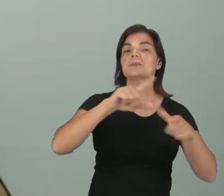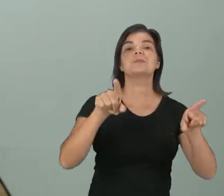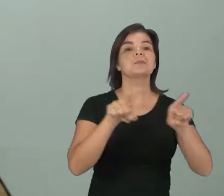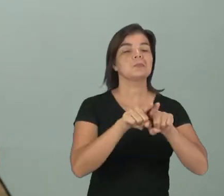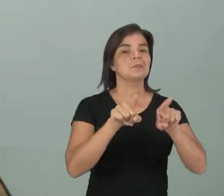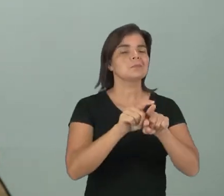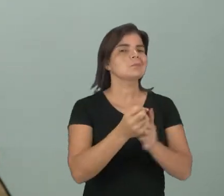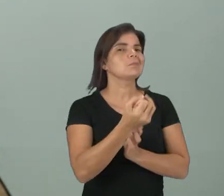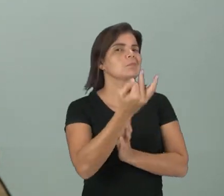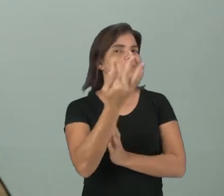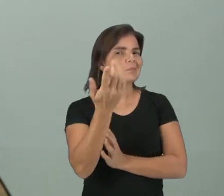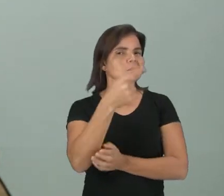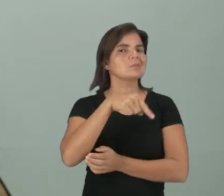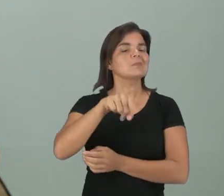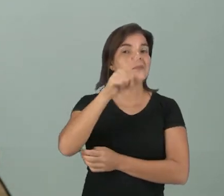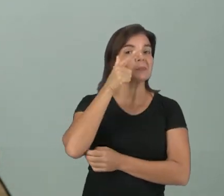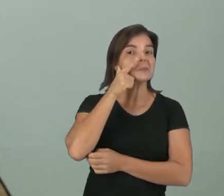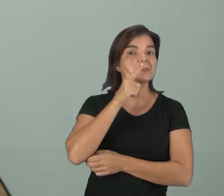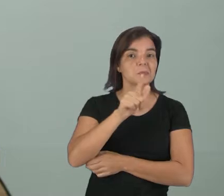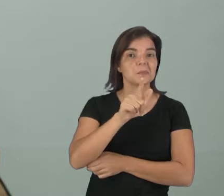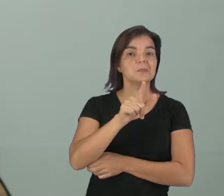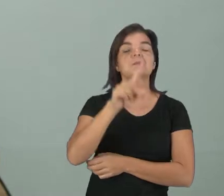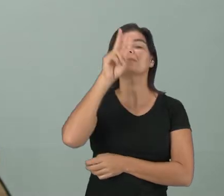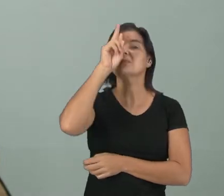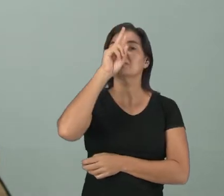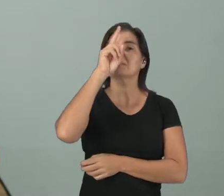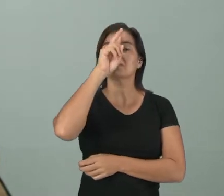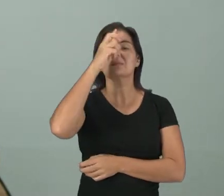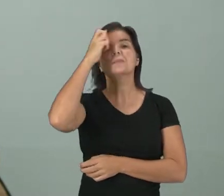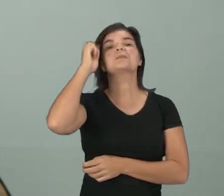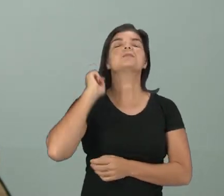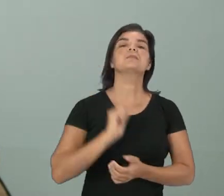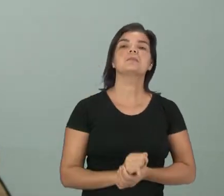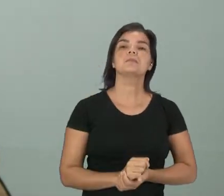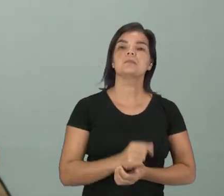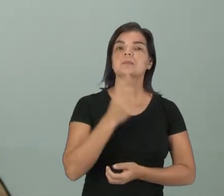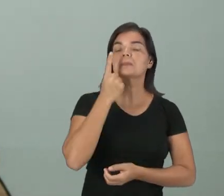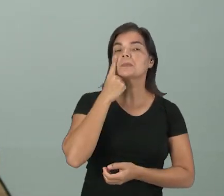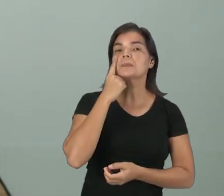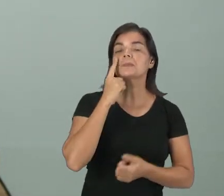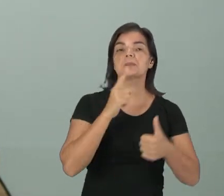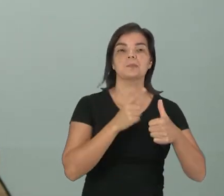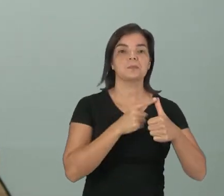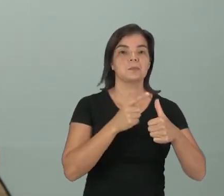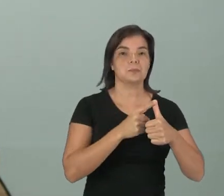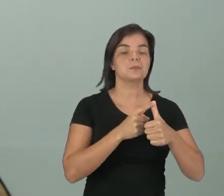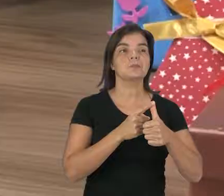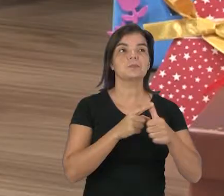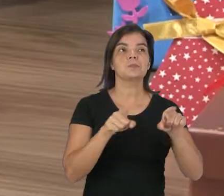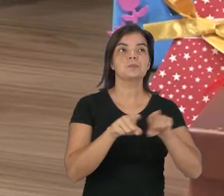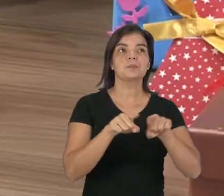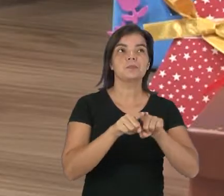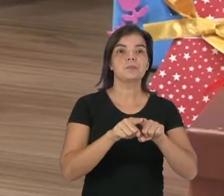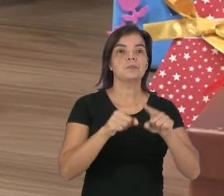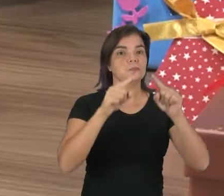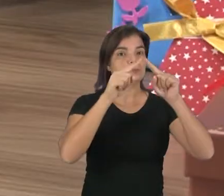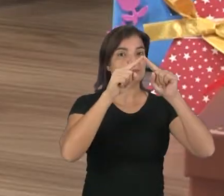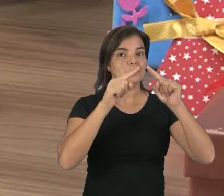nós temos quais? Vocês conseguem se lembrar? Nós vimos, olha só aqui, nós vimos o cone, não é